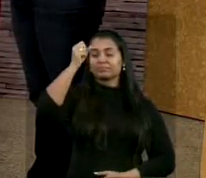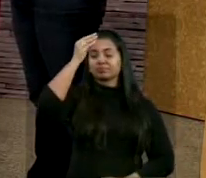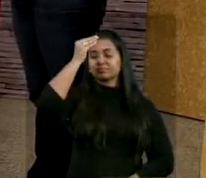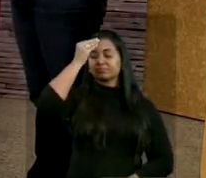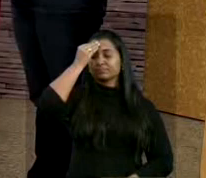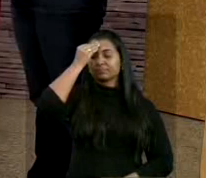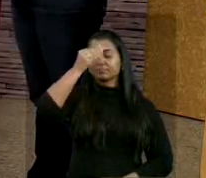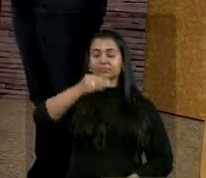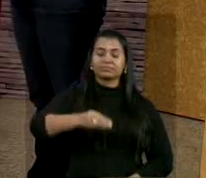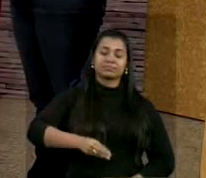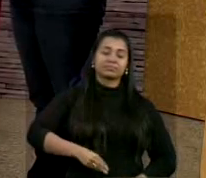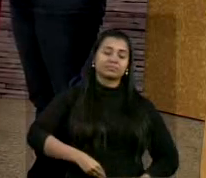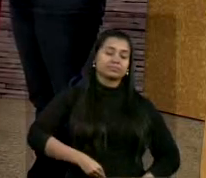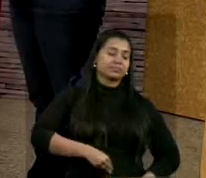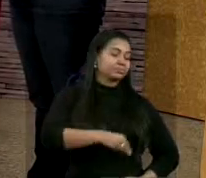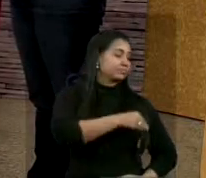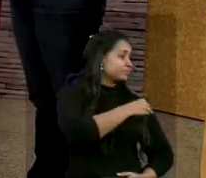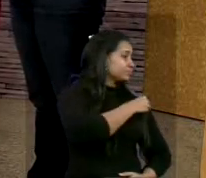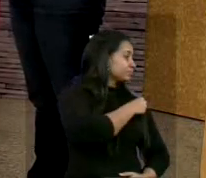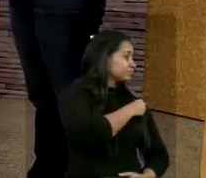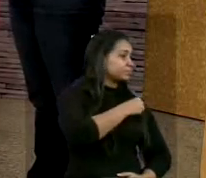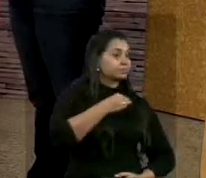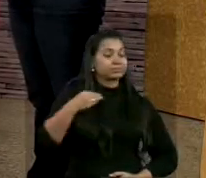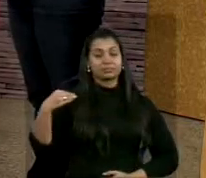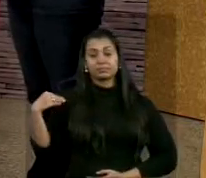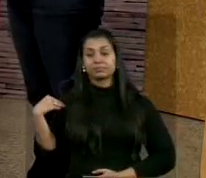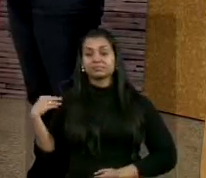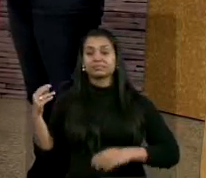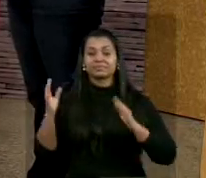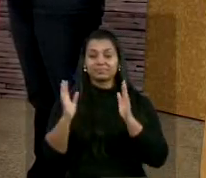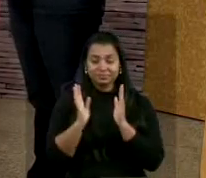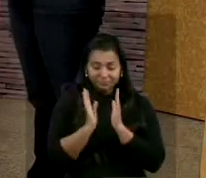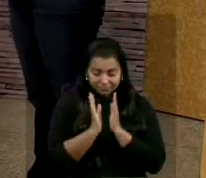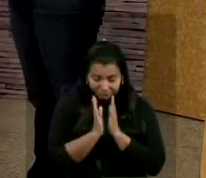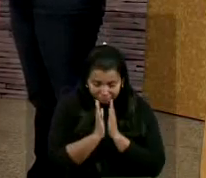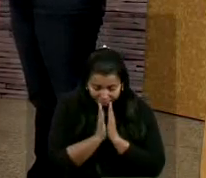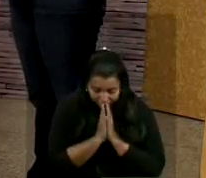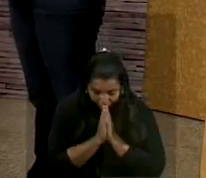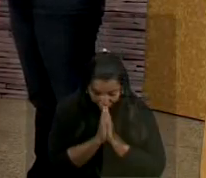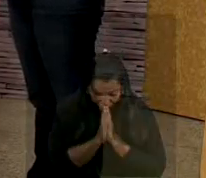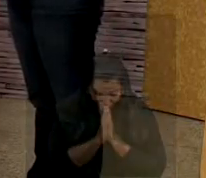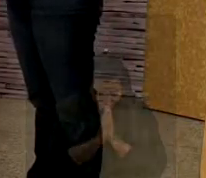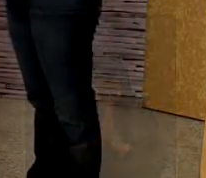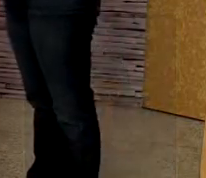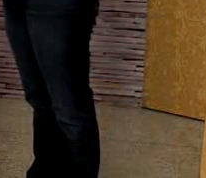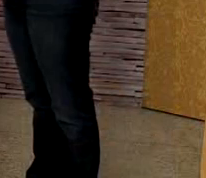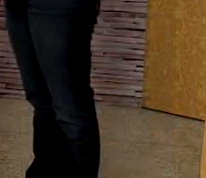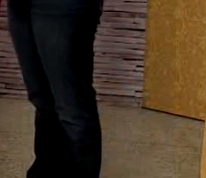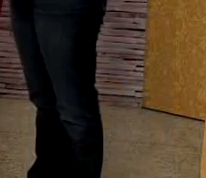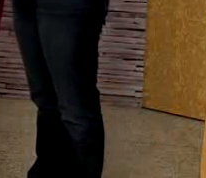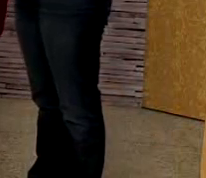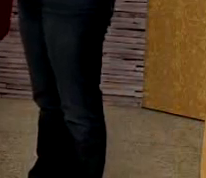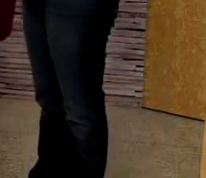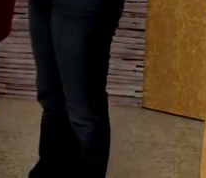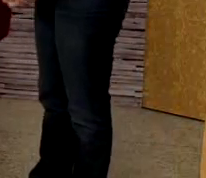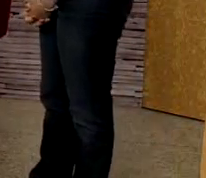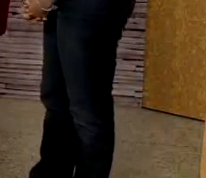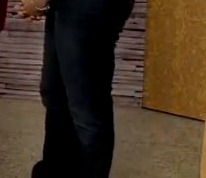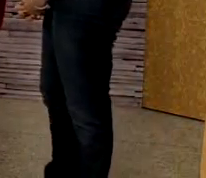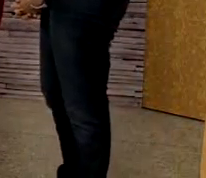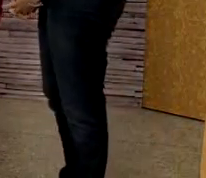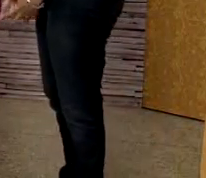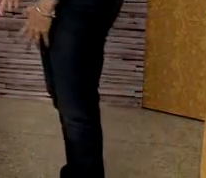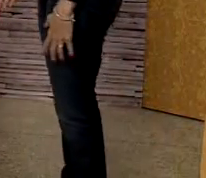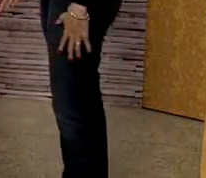Todo-Poderoso, em nome do Pai, e do Filho, e do Espírito Santo. Amém. Foi uma alegria muito grande, eu já falo